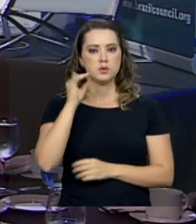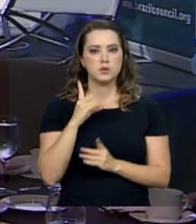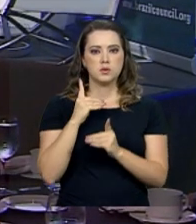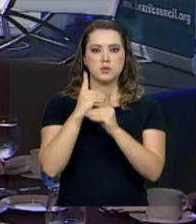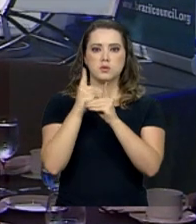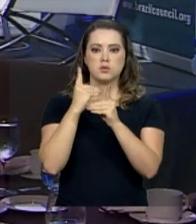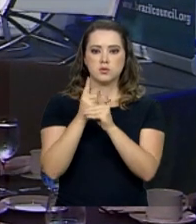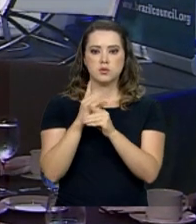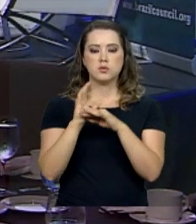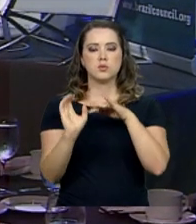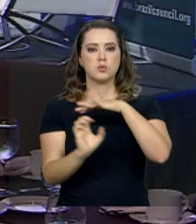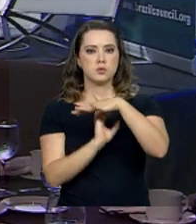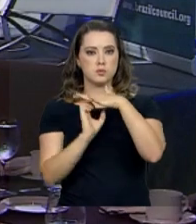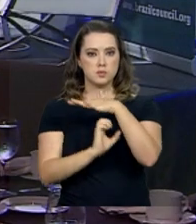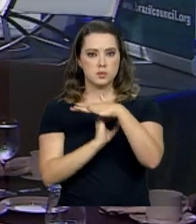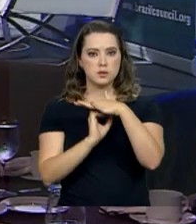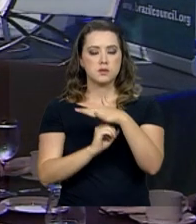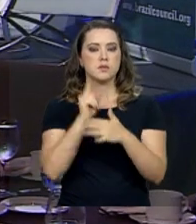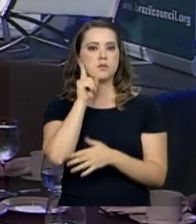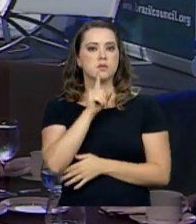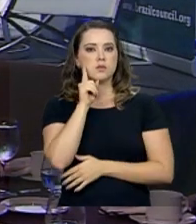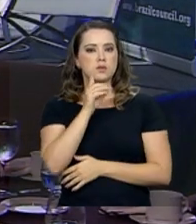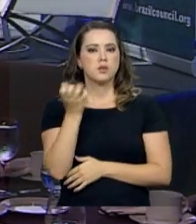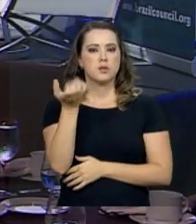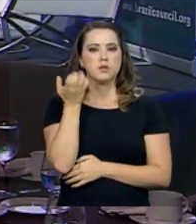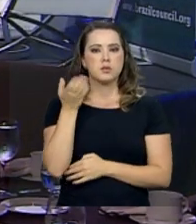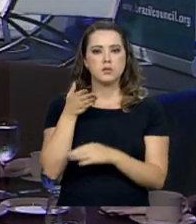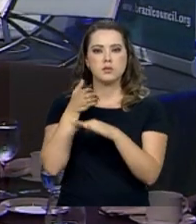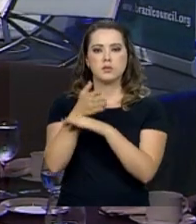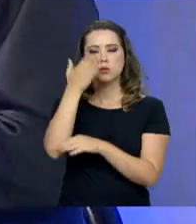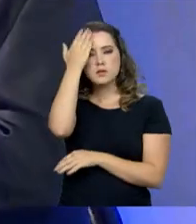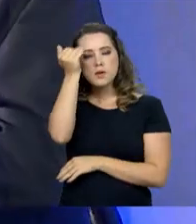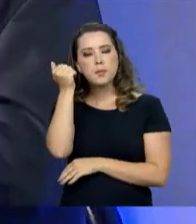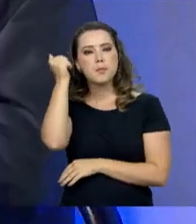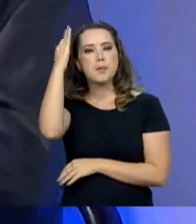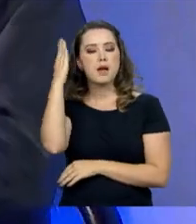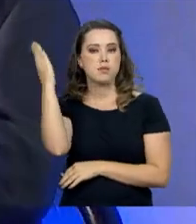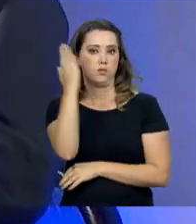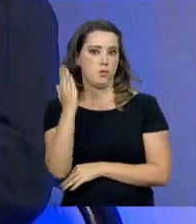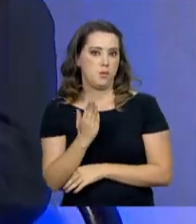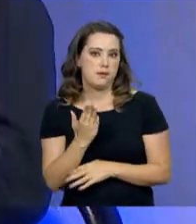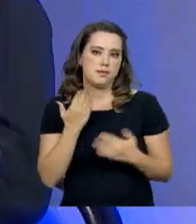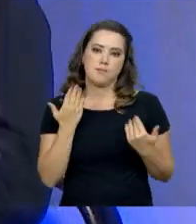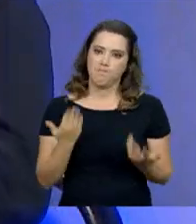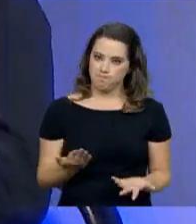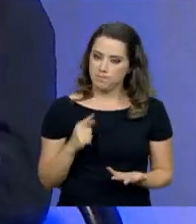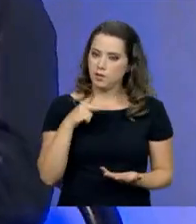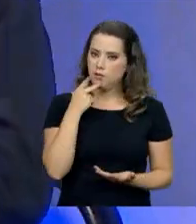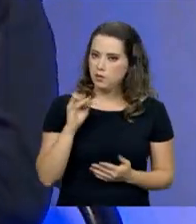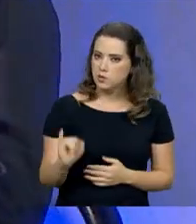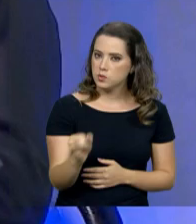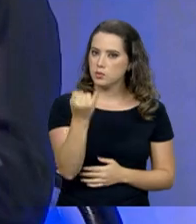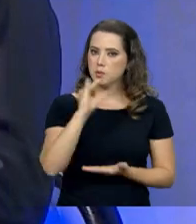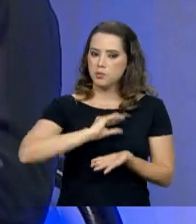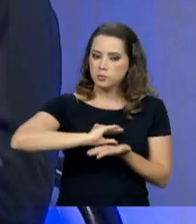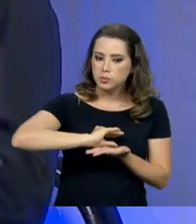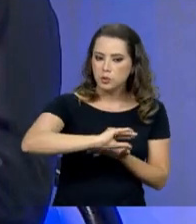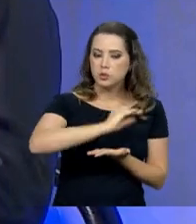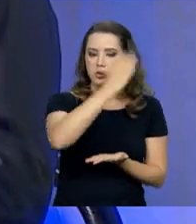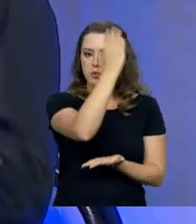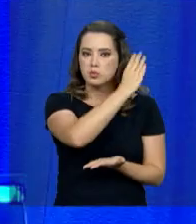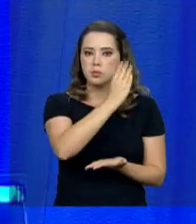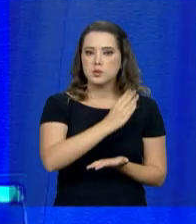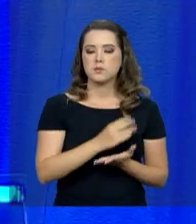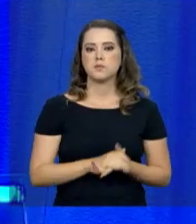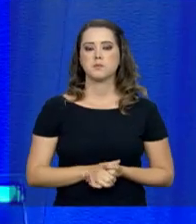encontro com os empreendedores americanos interessados em ouvir sobre o Brasil e falou sobre as oportunidades de investimento no